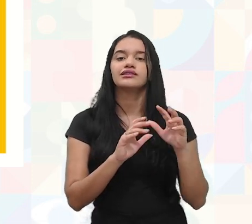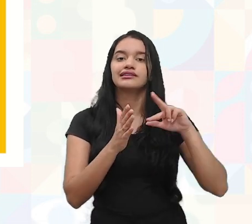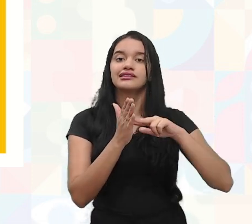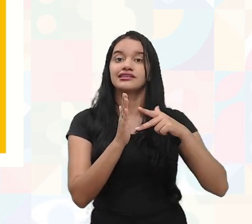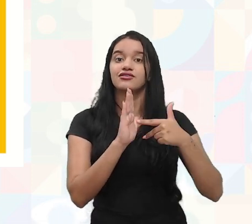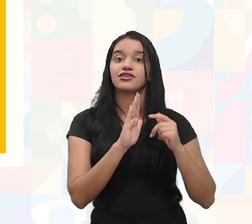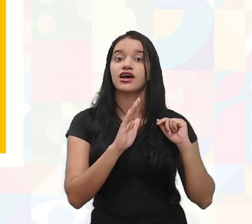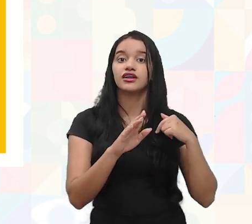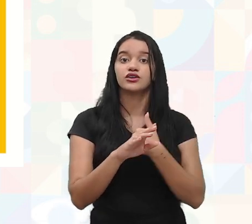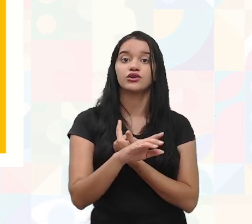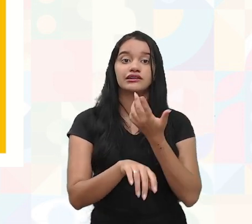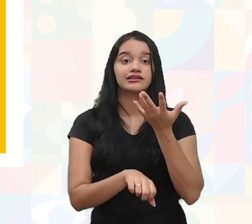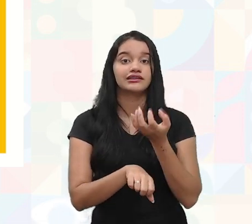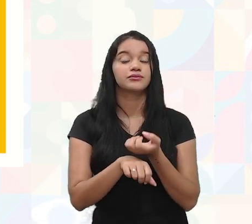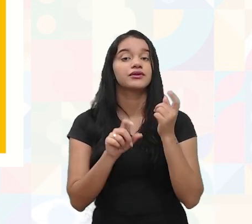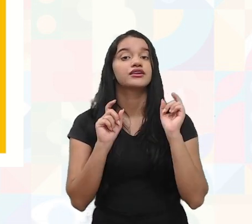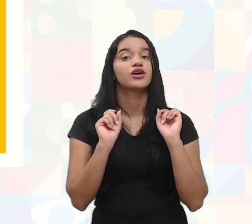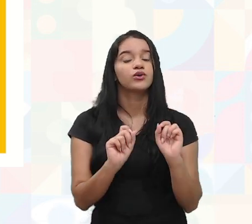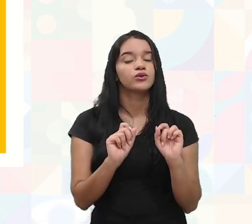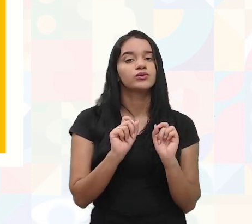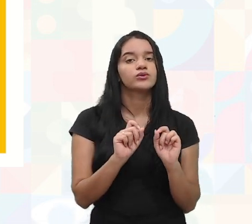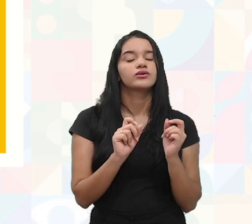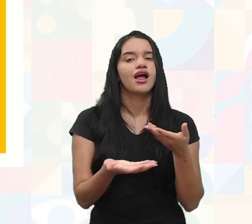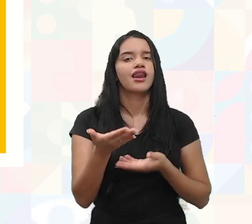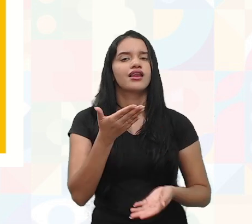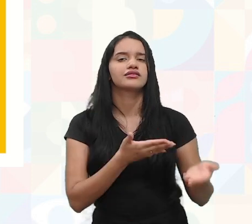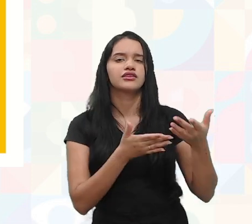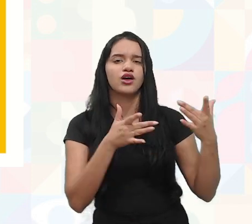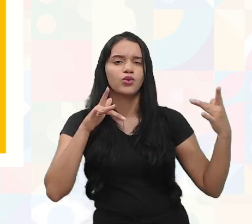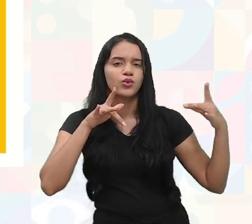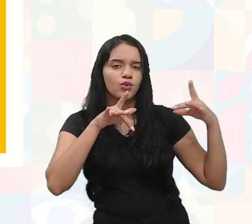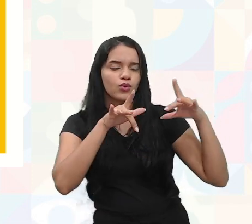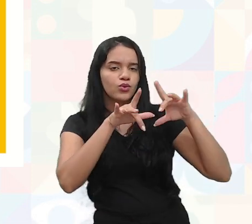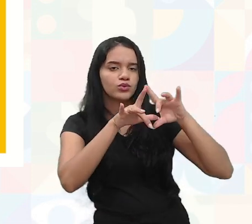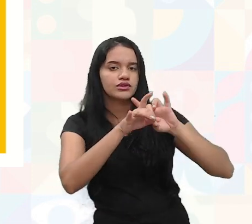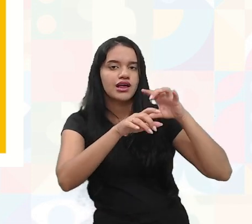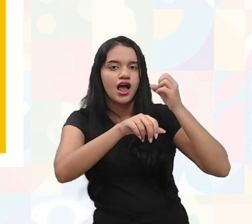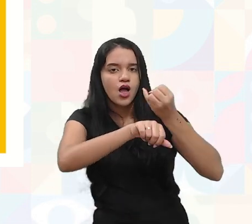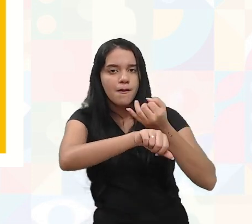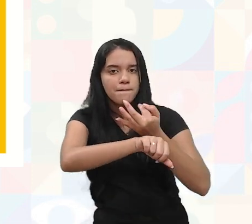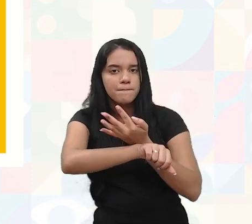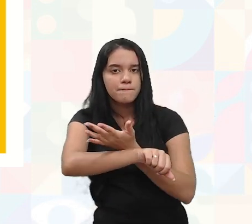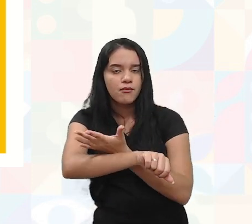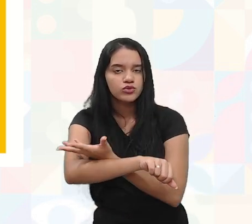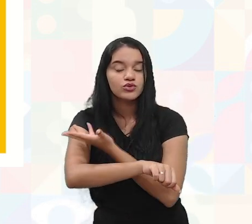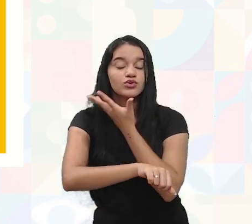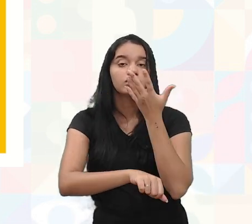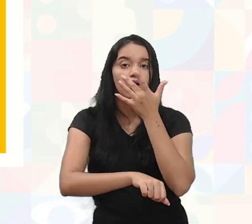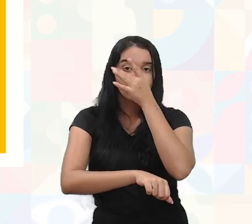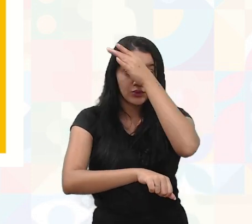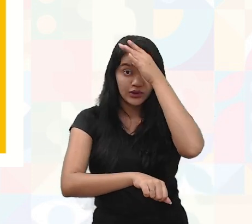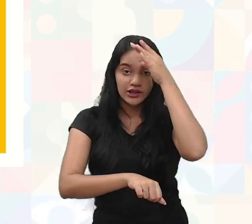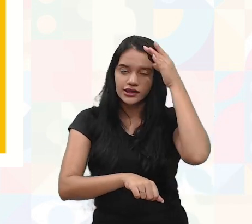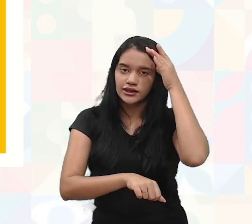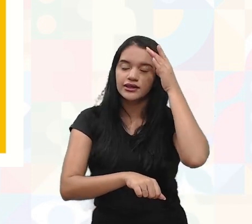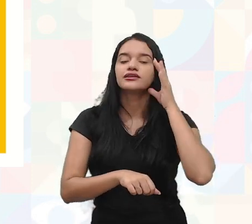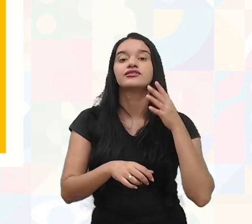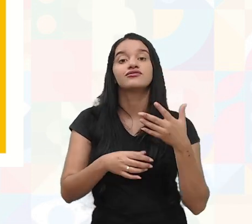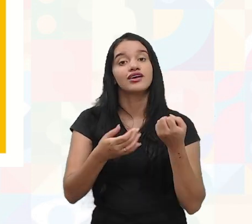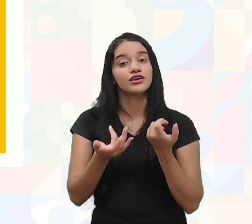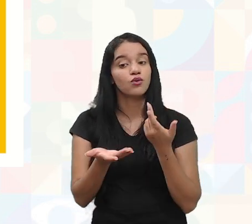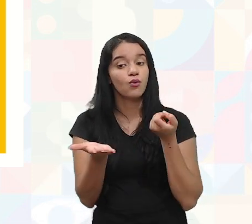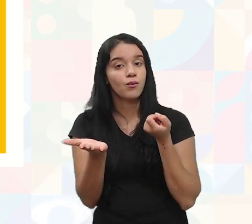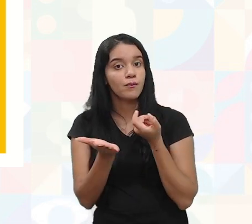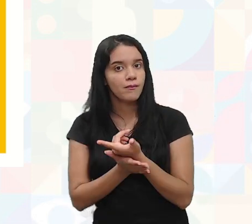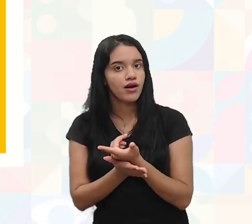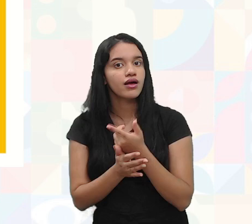nossa disciplina, ele está relacionado justamente com essa conexão emocional que o consumidor vai estabelecer com o produto,